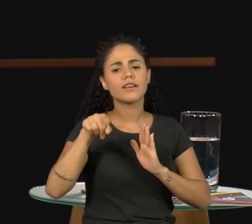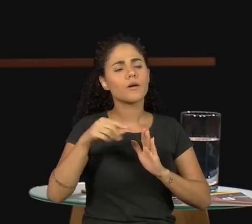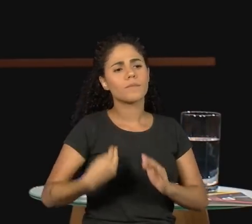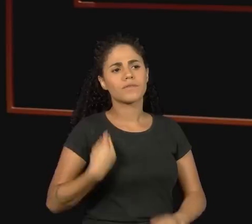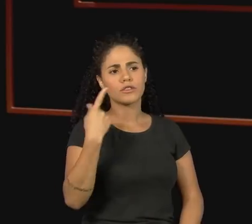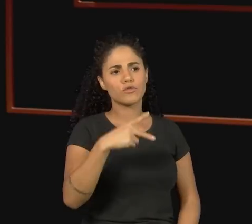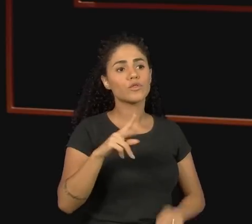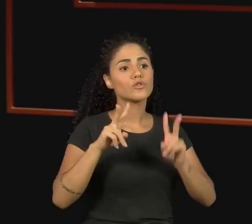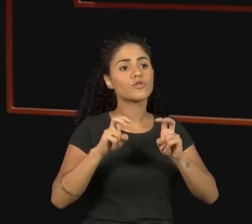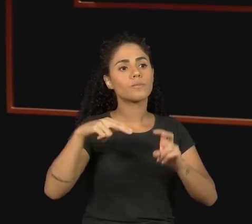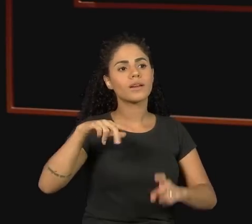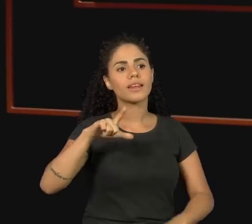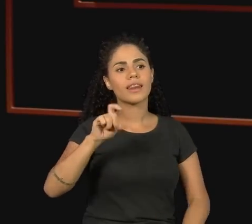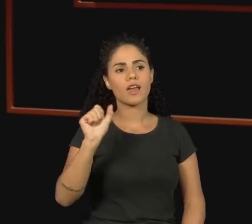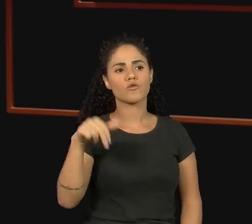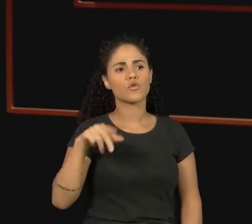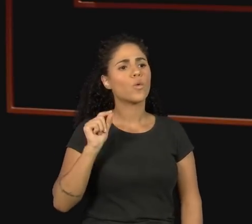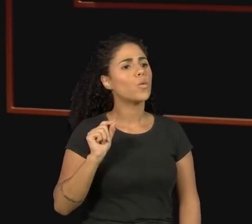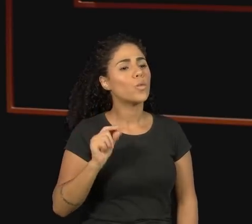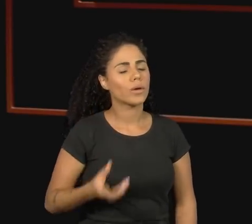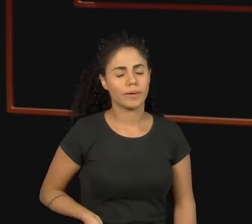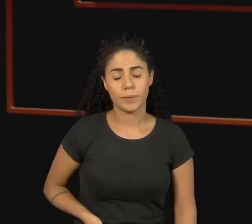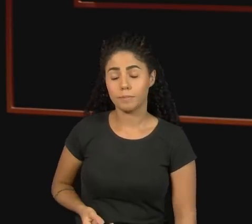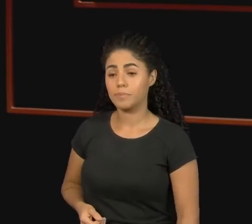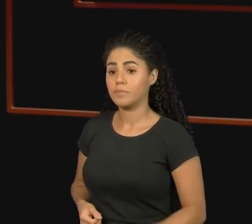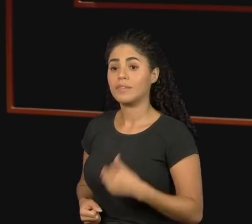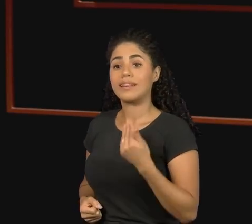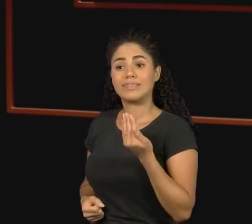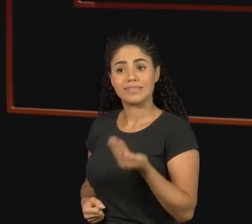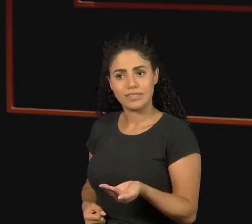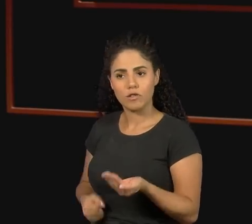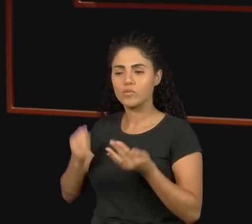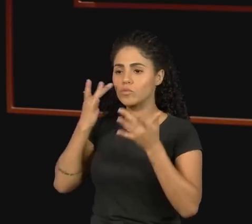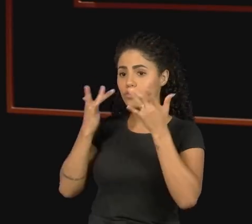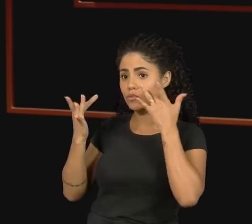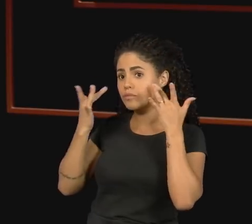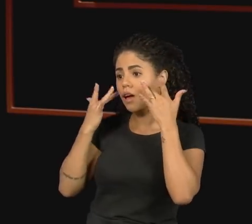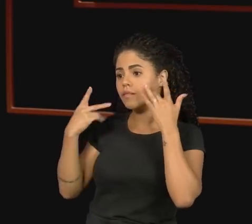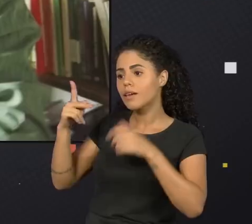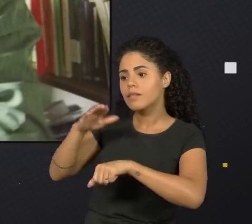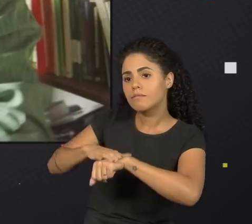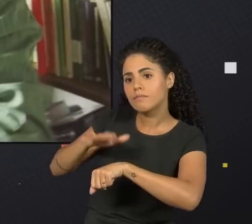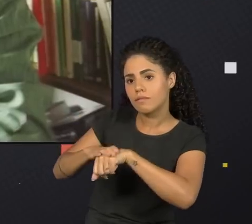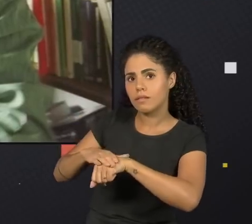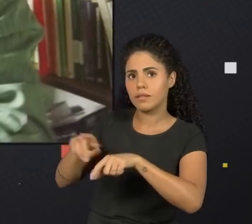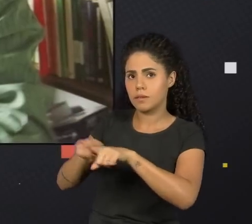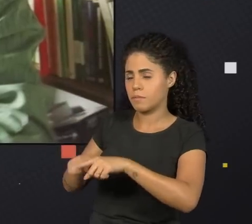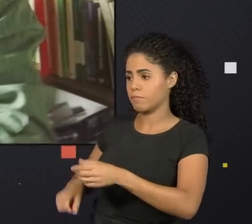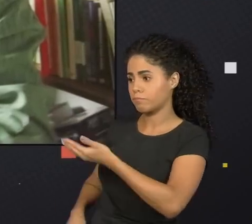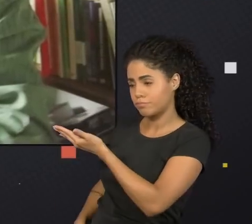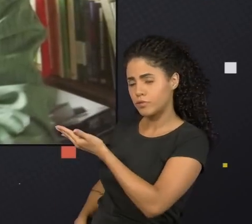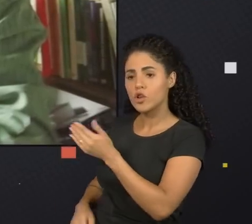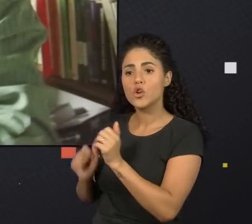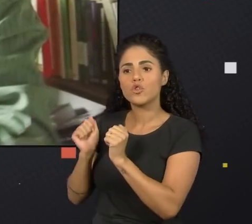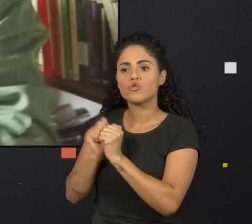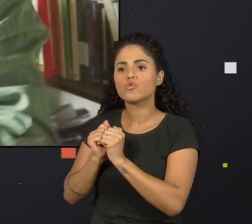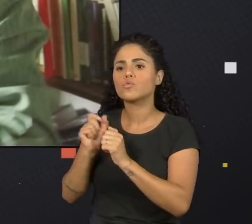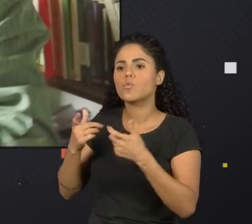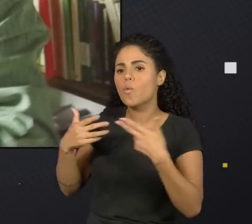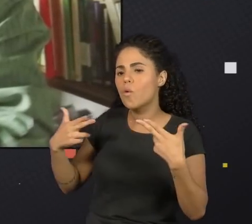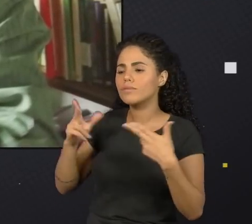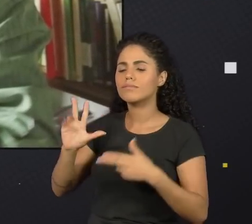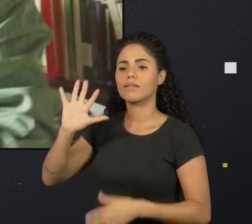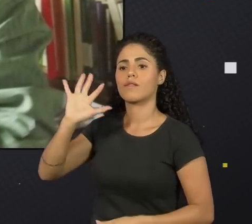você? Cara, as obras do teatro desagradável foram chamadas assim pelo Nelson e pelo Sábato Magal de obras